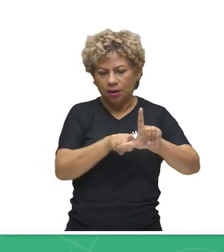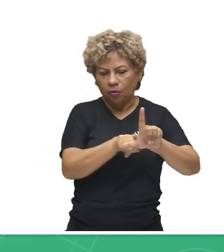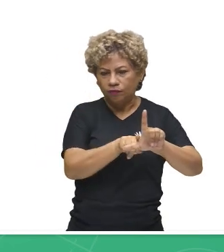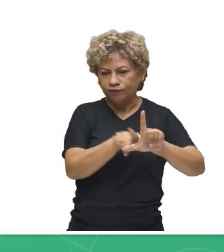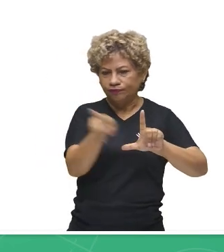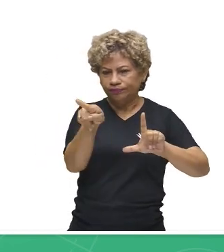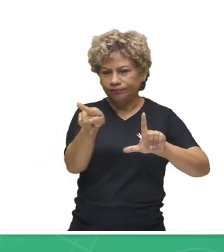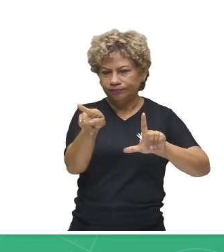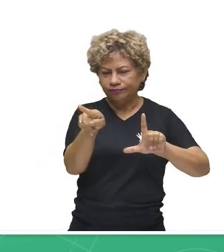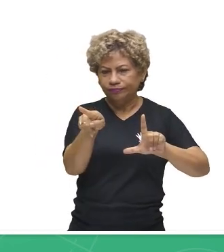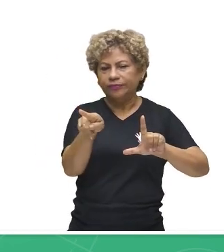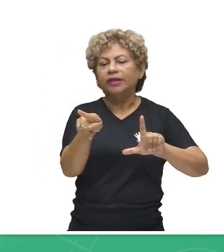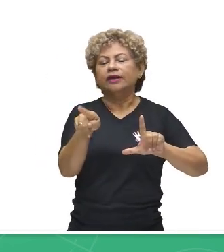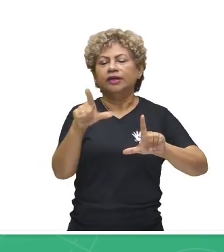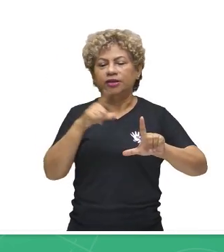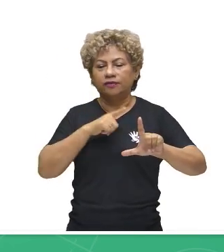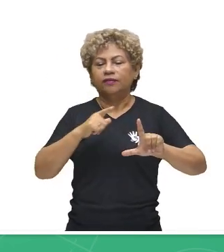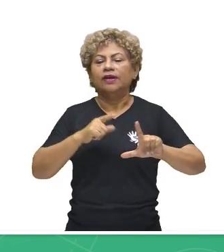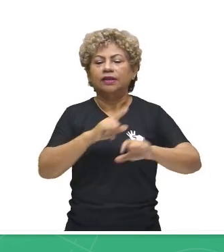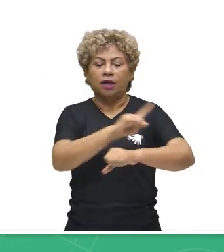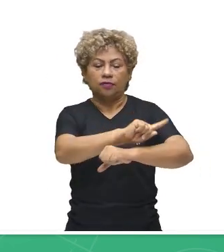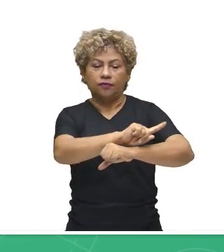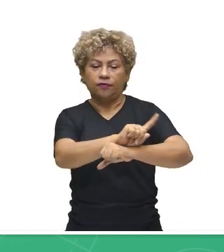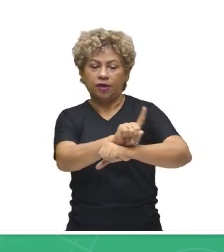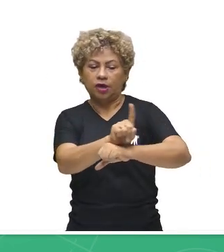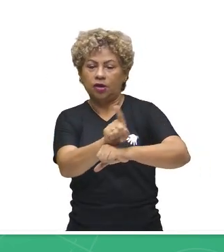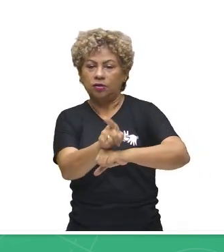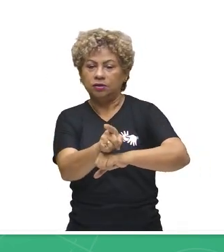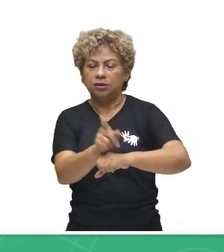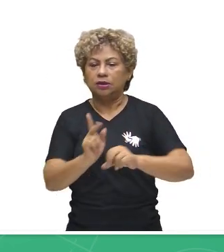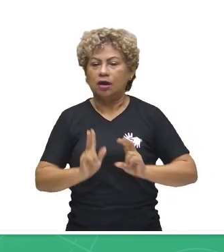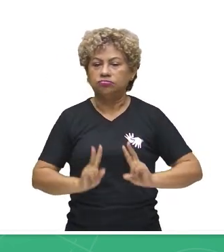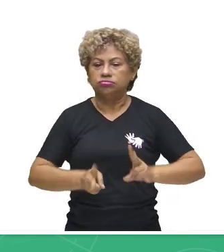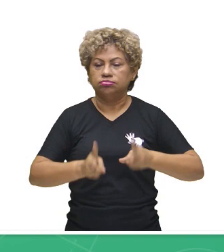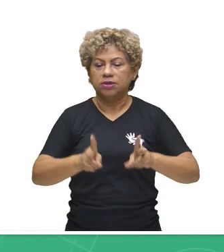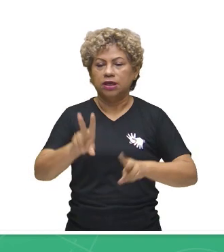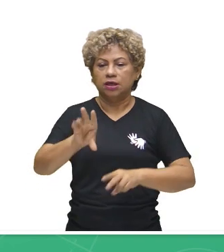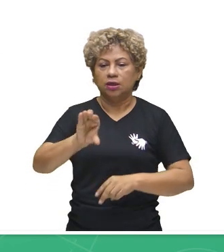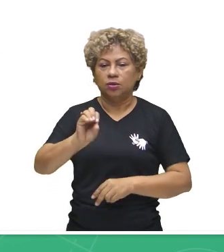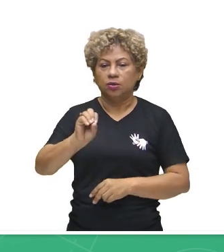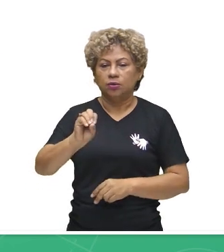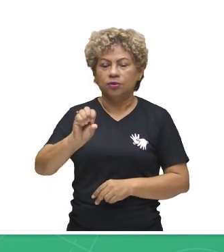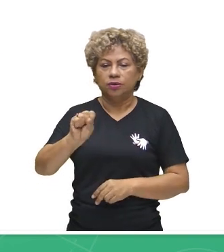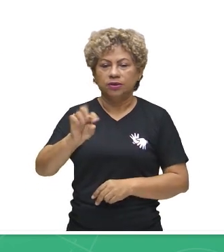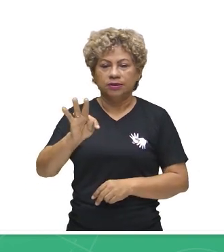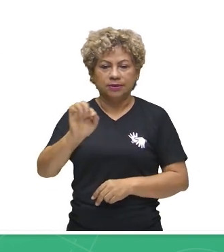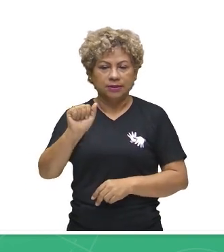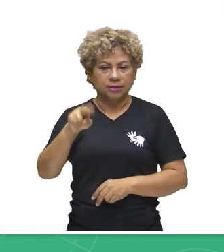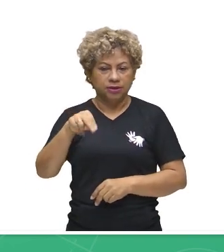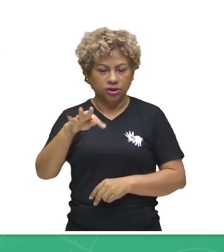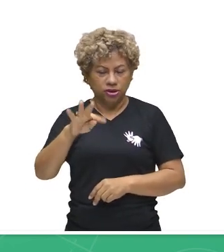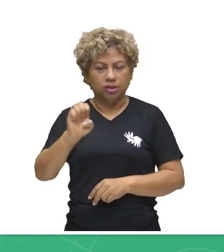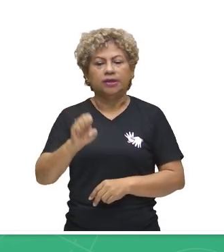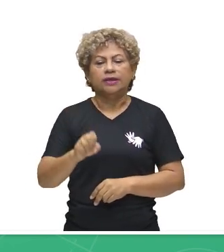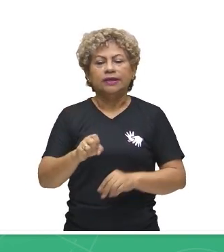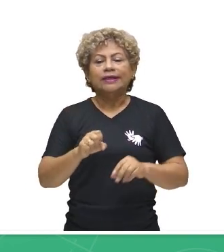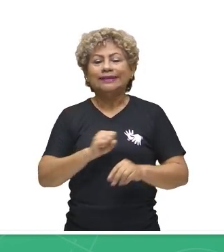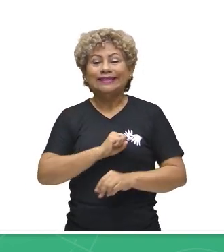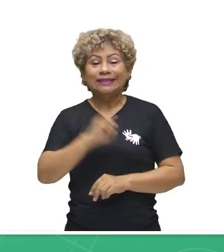quê? A velocidade, ela é constante. Se a velocidade for maior que